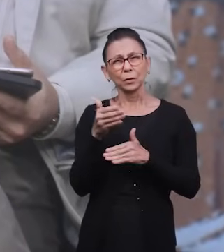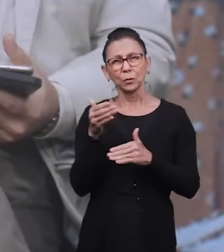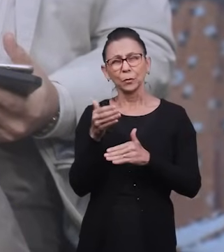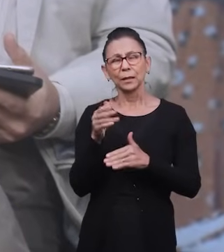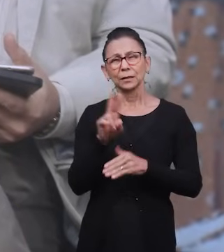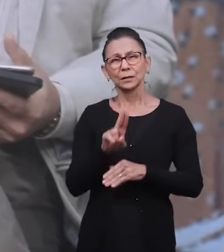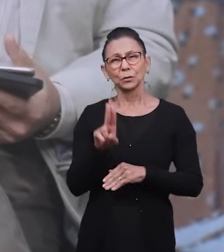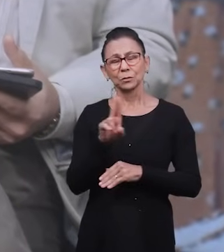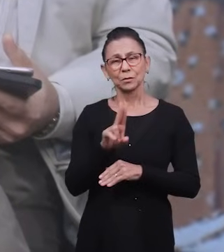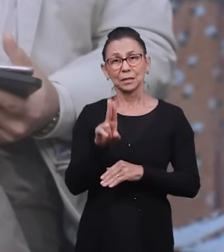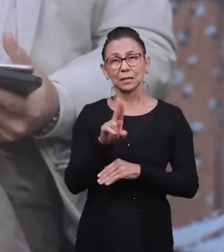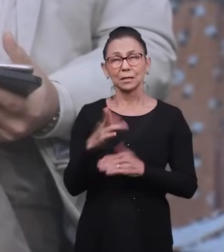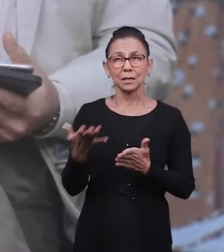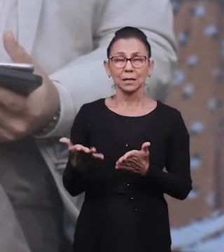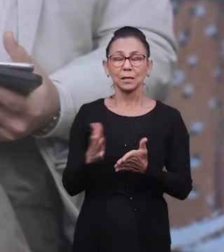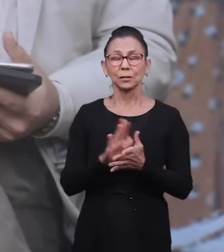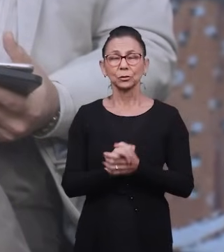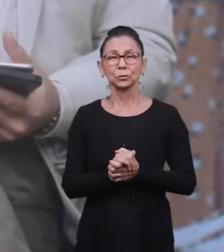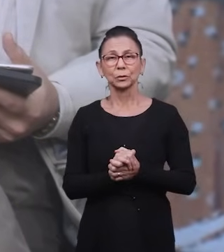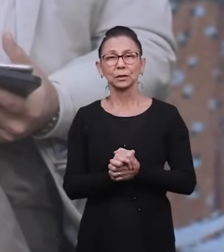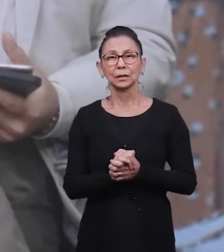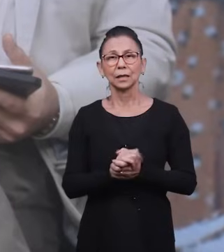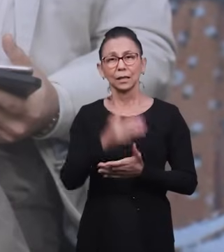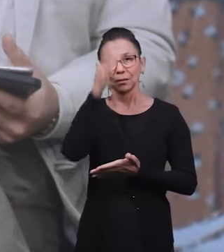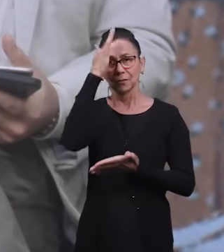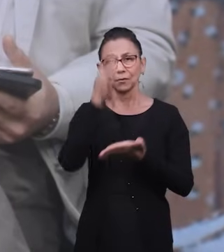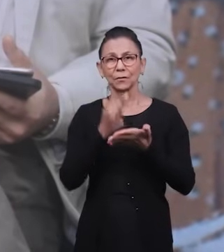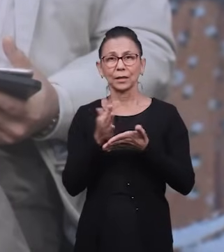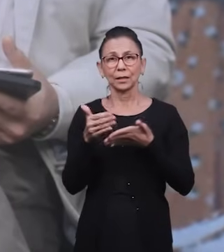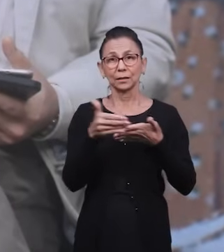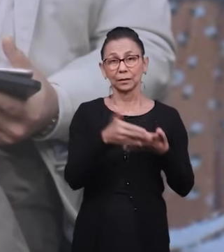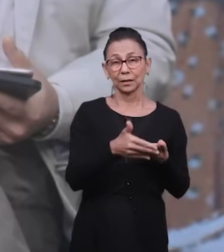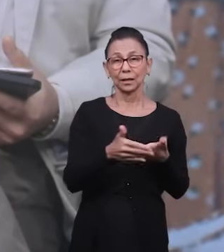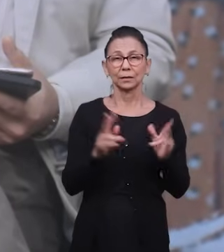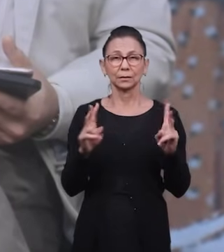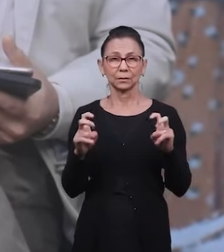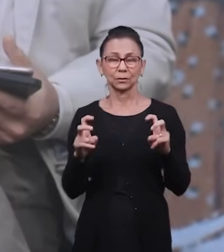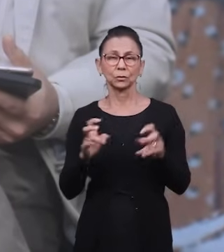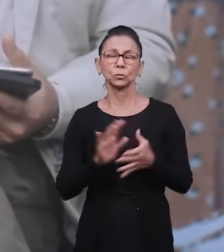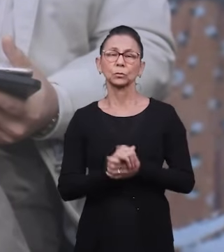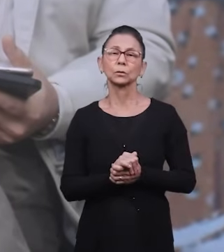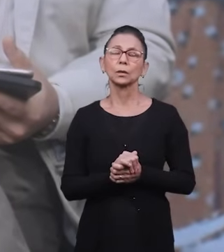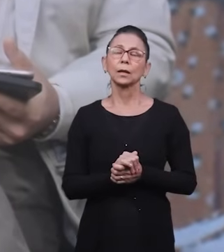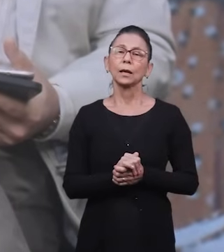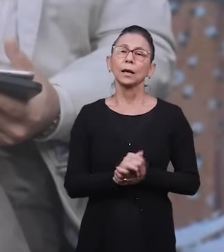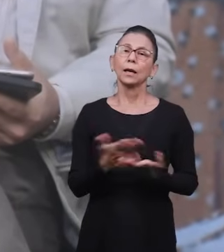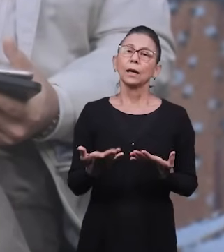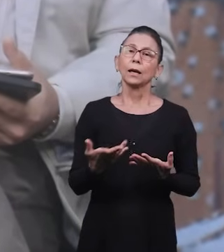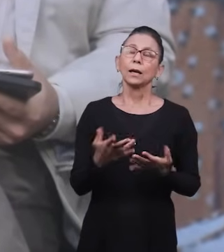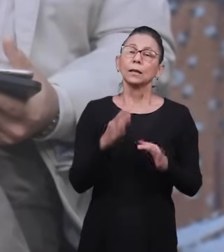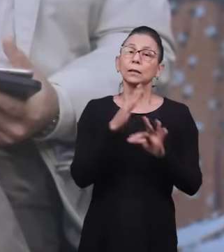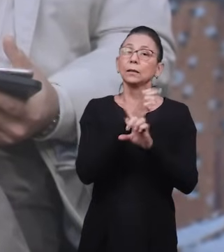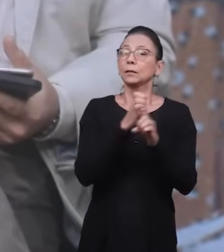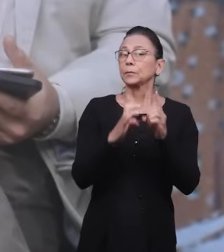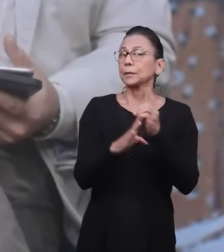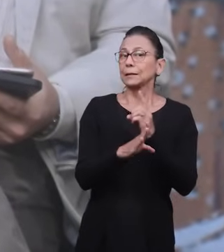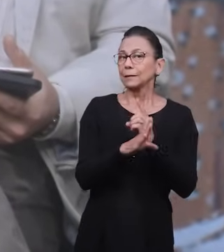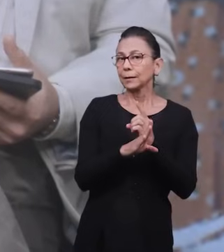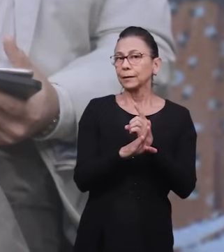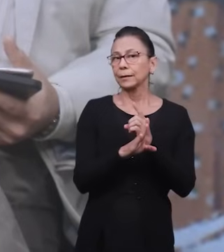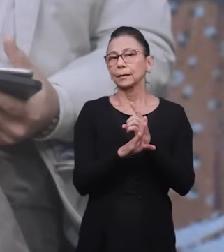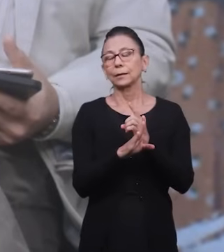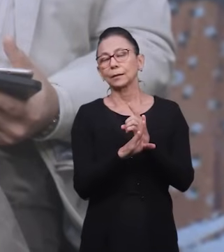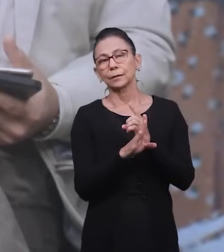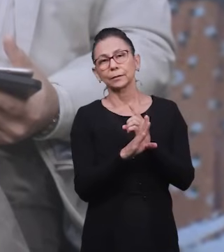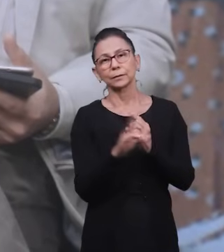frequência nas escolas bíblicas dominicais, inclusive o momento que o Espírito Santo tem nos levado a viver em